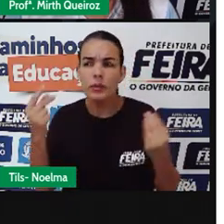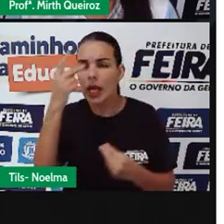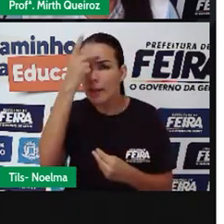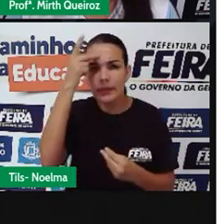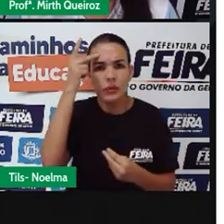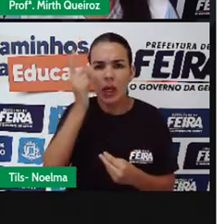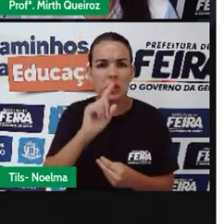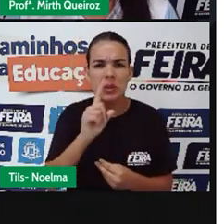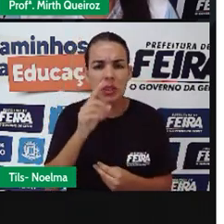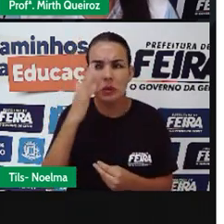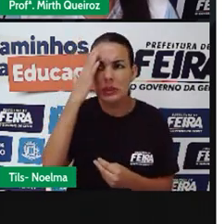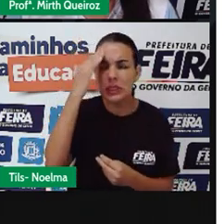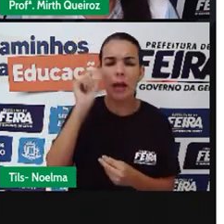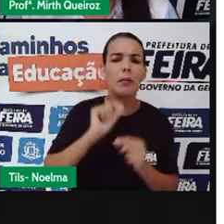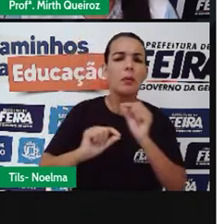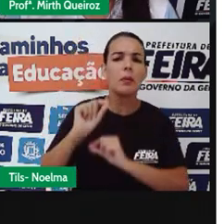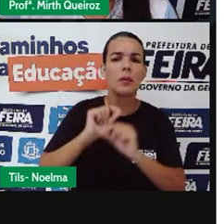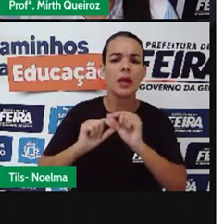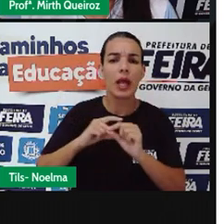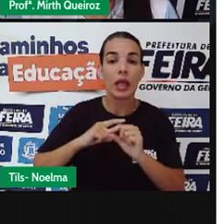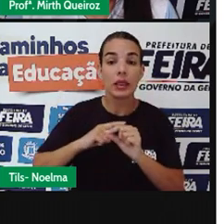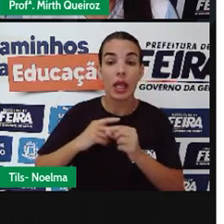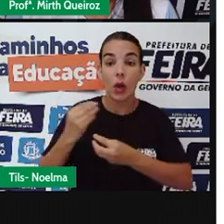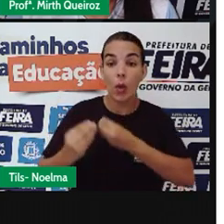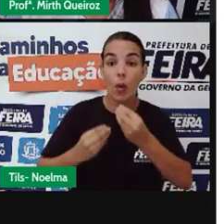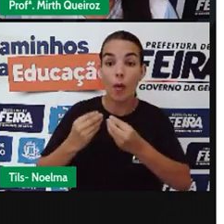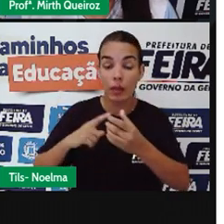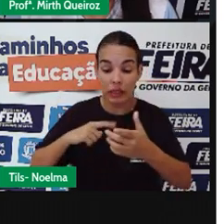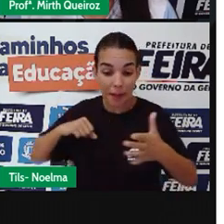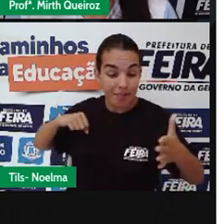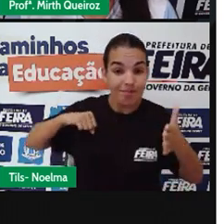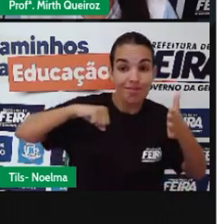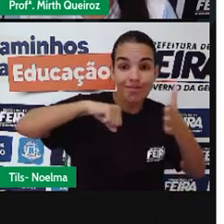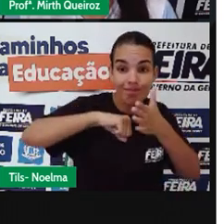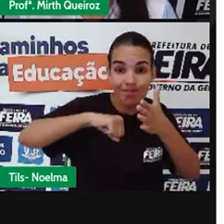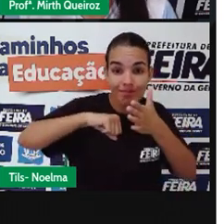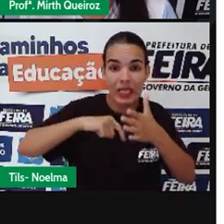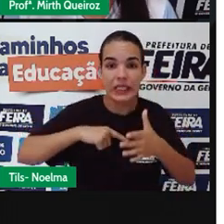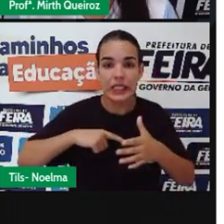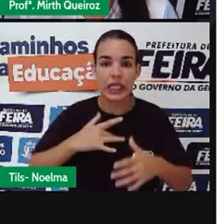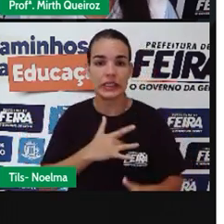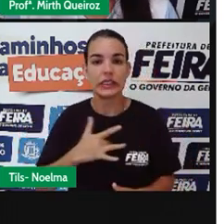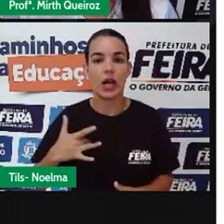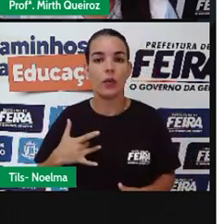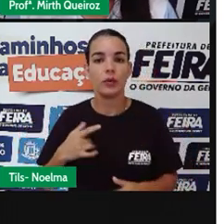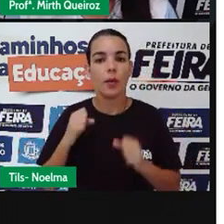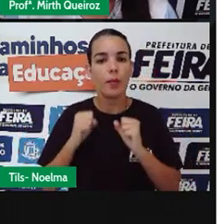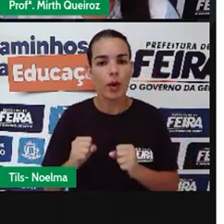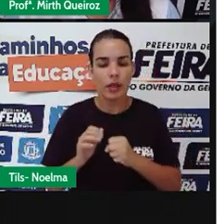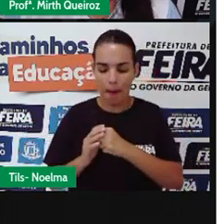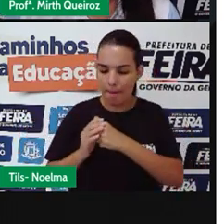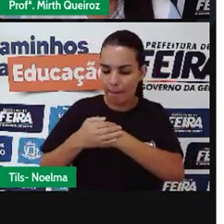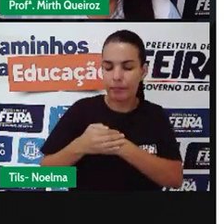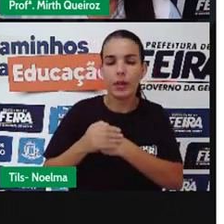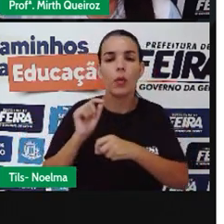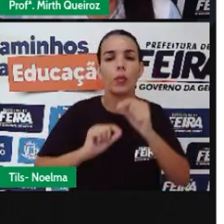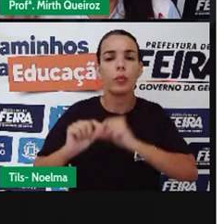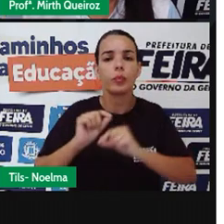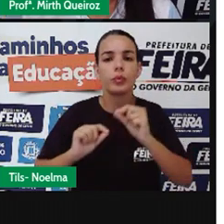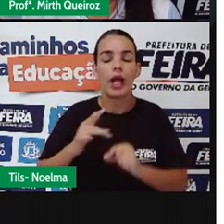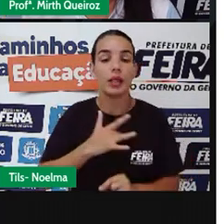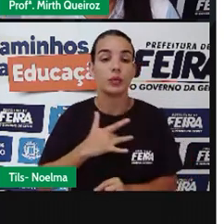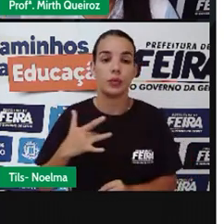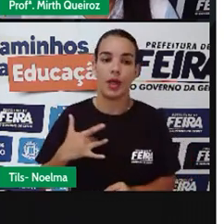é da forma como é o impacto também na nossa saúde podem até o extremo de doença a questão do